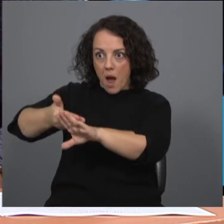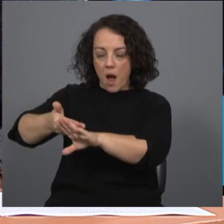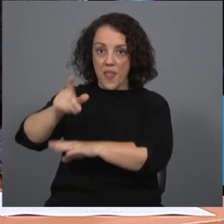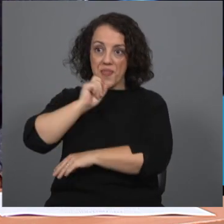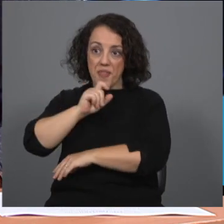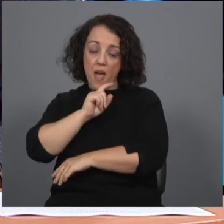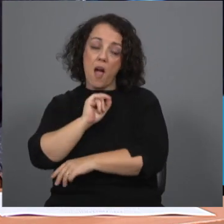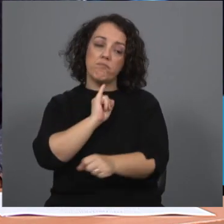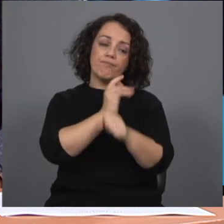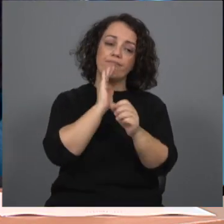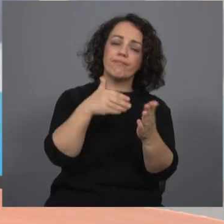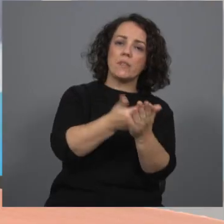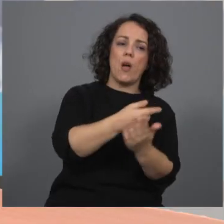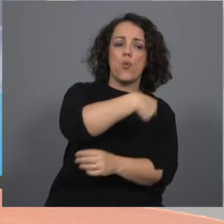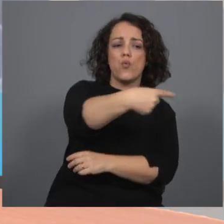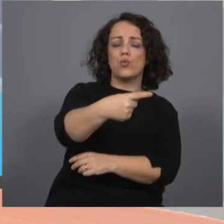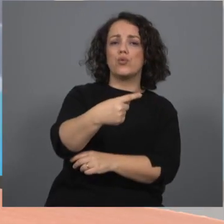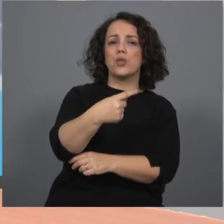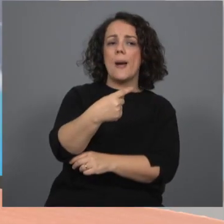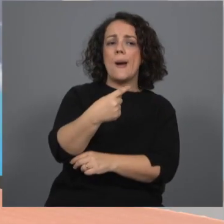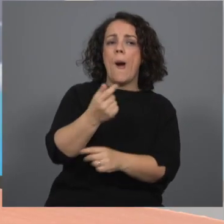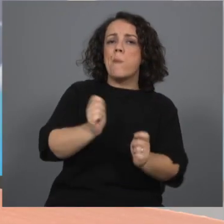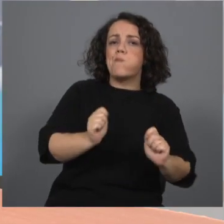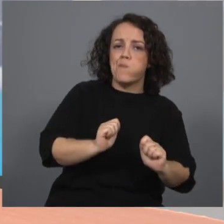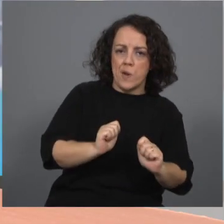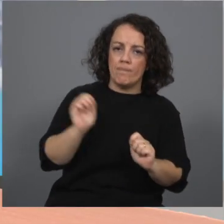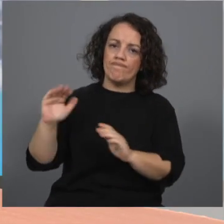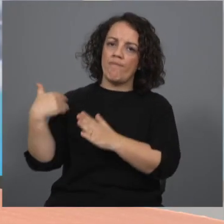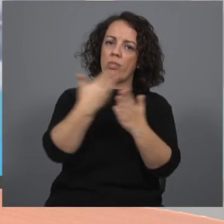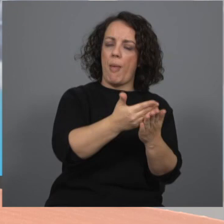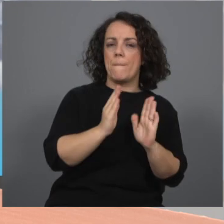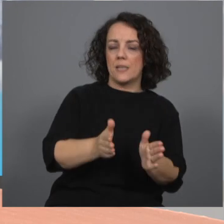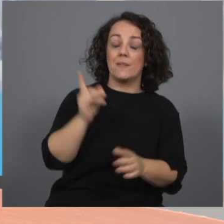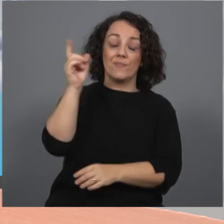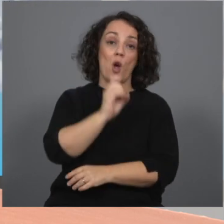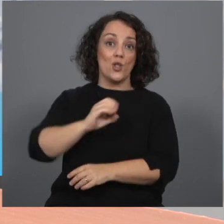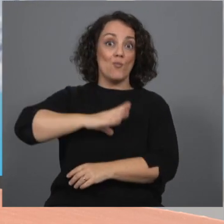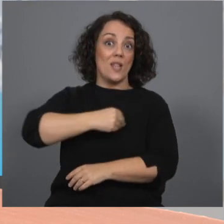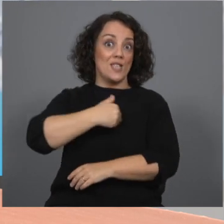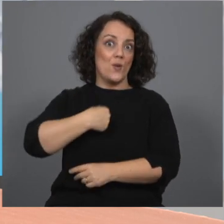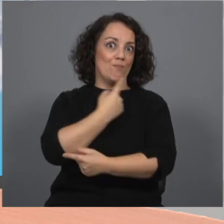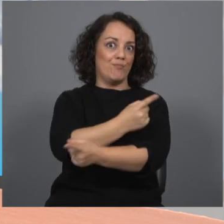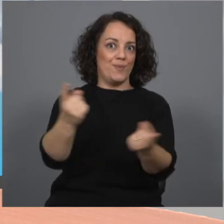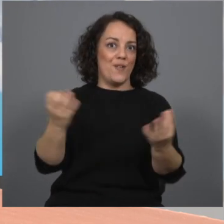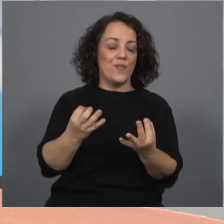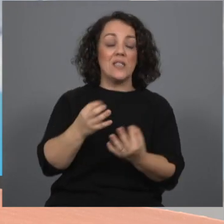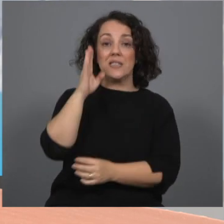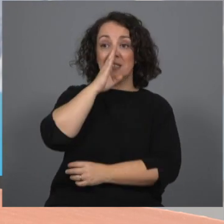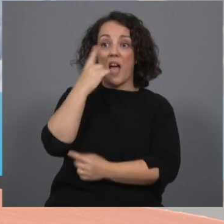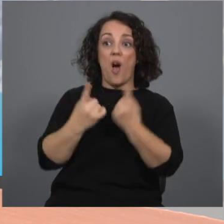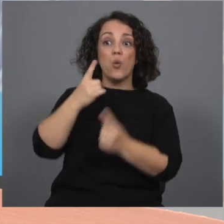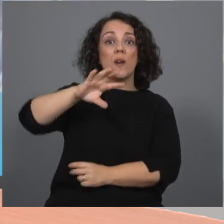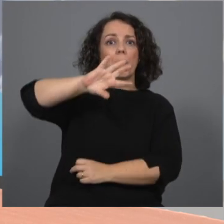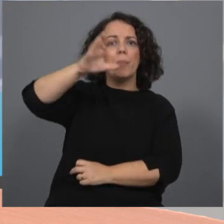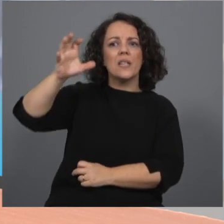podem menos. E esta afirmação do diretor-geral da OMS ia precisamente nesse sentido. Caso Certamente. alguns países fiquem com